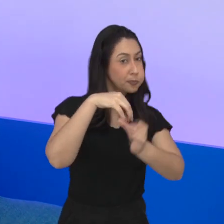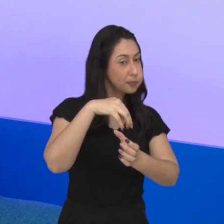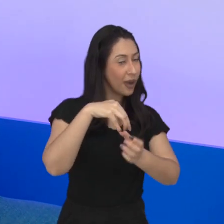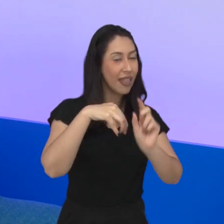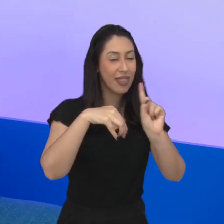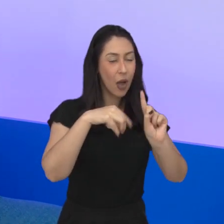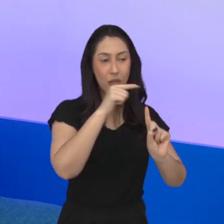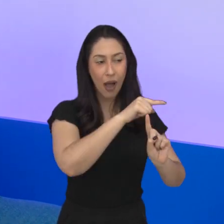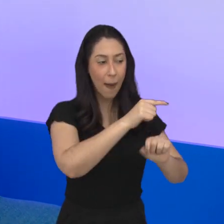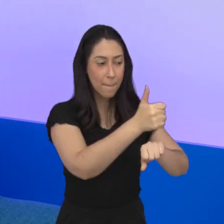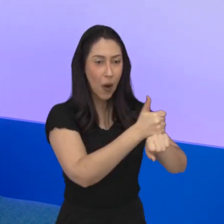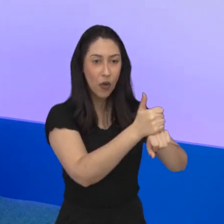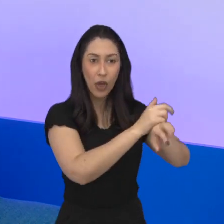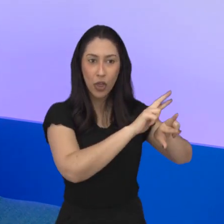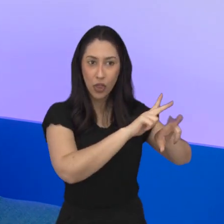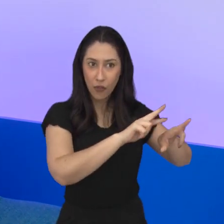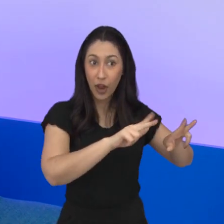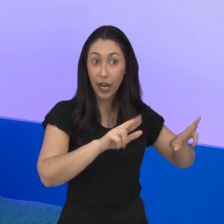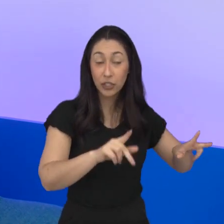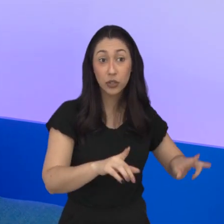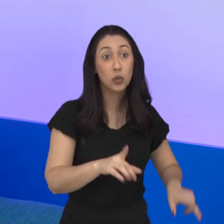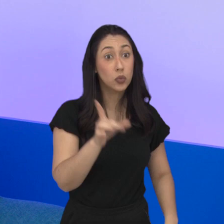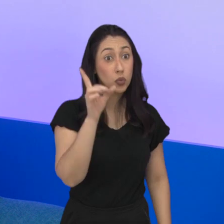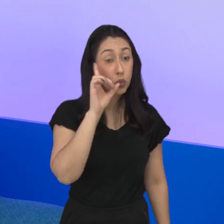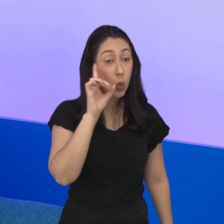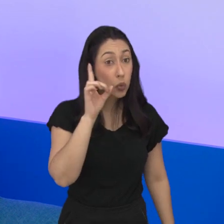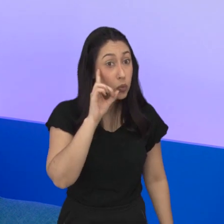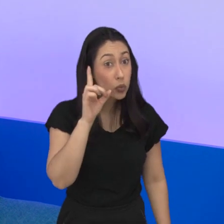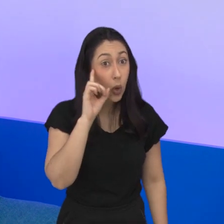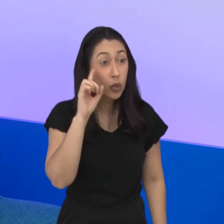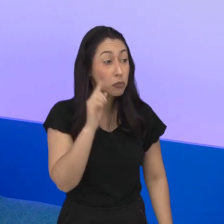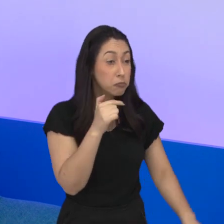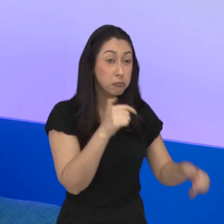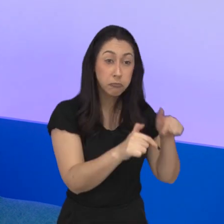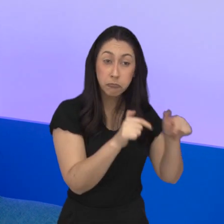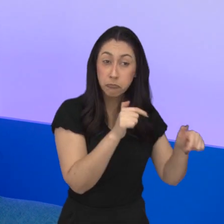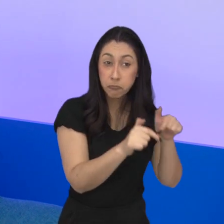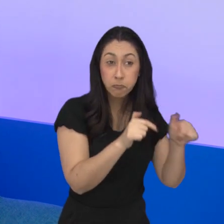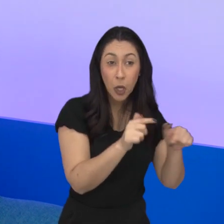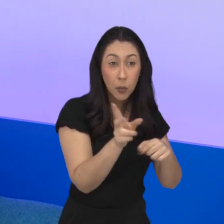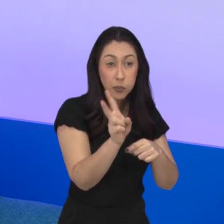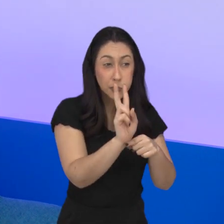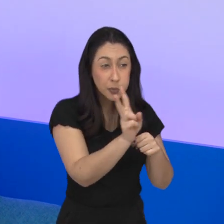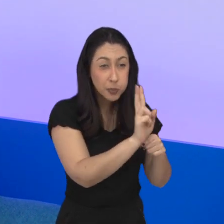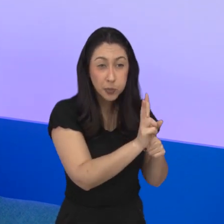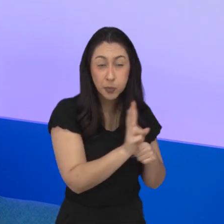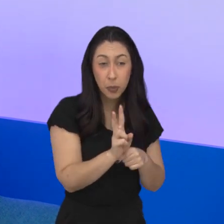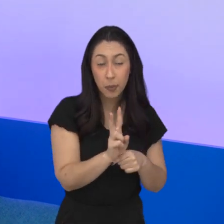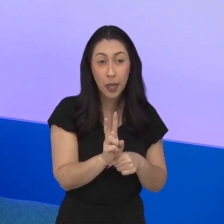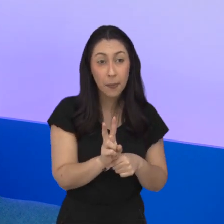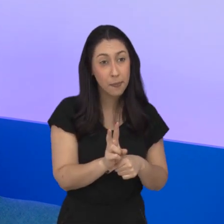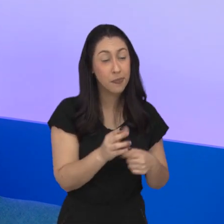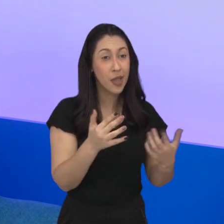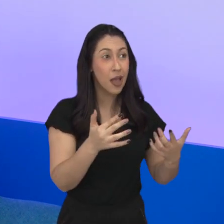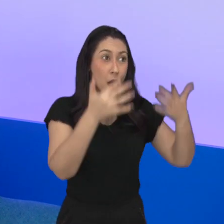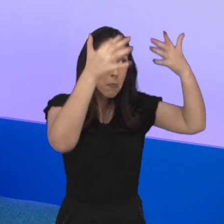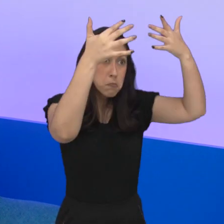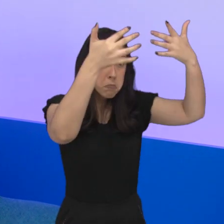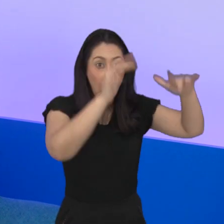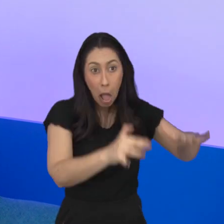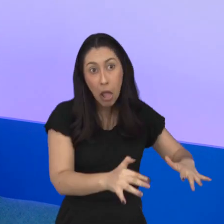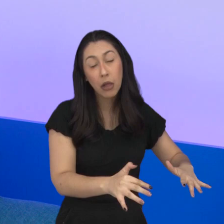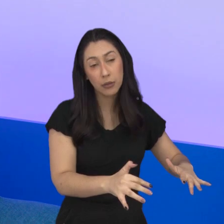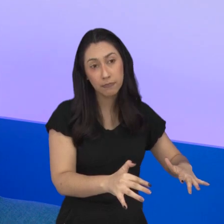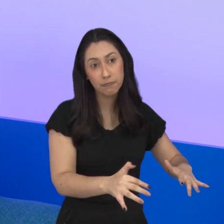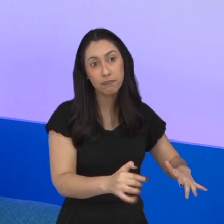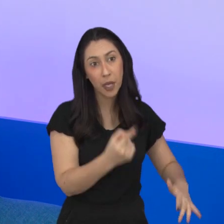em conjunto e é um centro que funciona 24 horas por dia, 7 dias por semana, fazendo monitoramento de desastres naturais em todo o território,